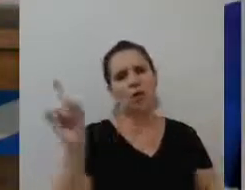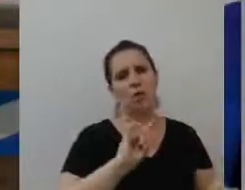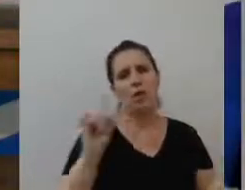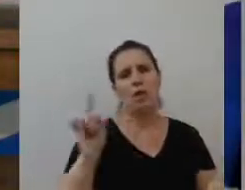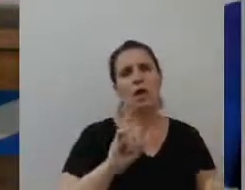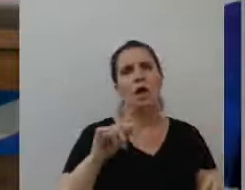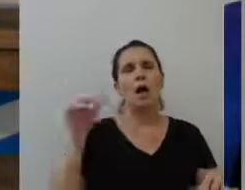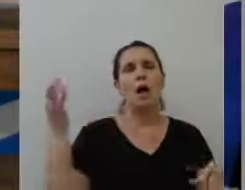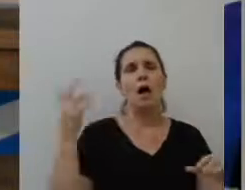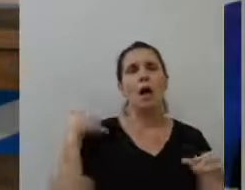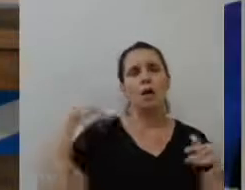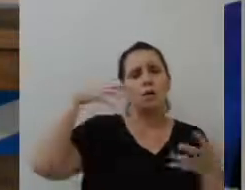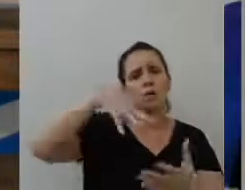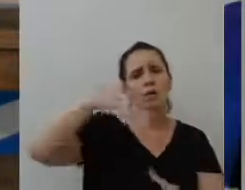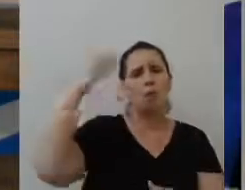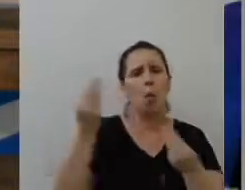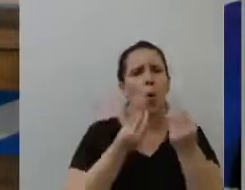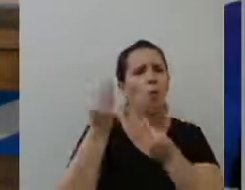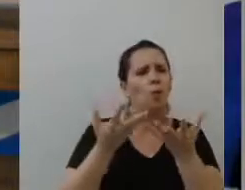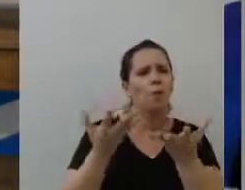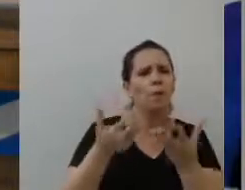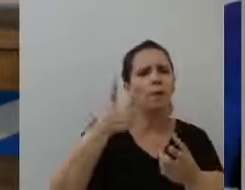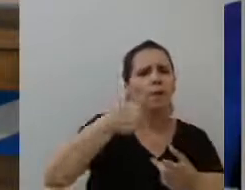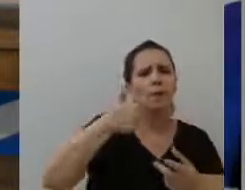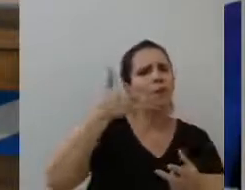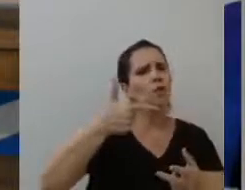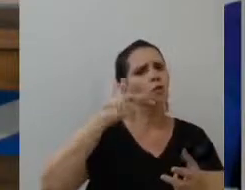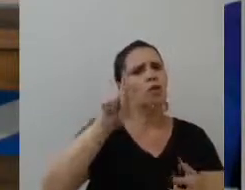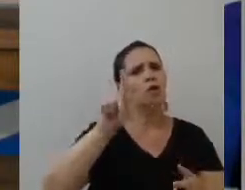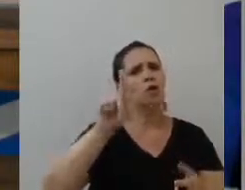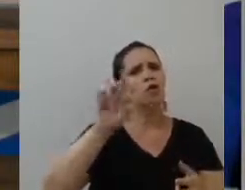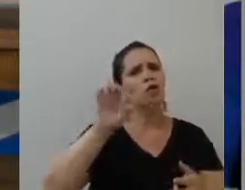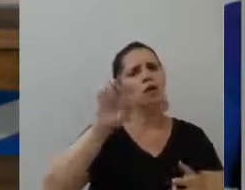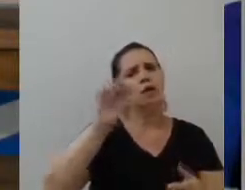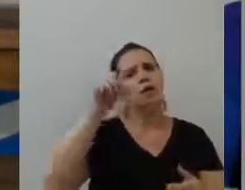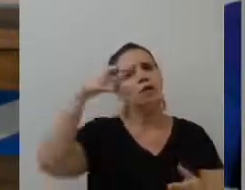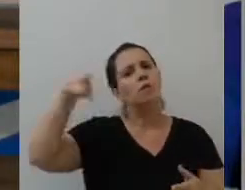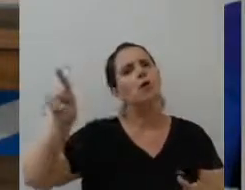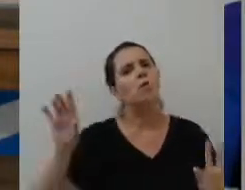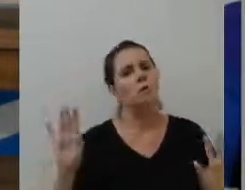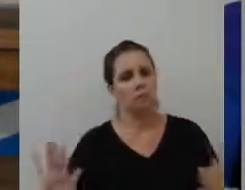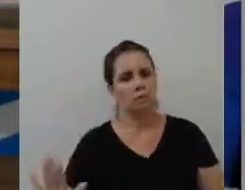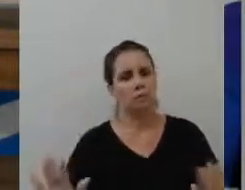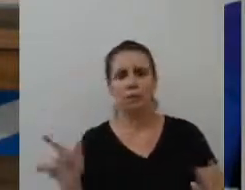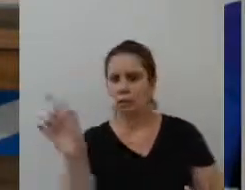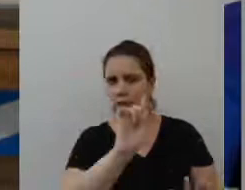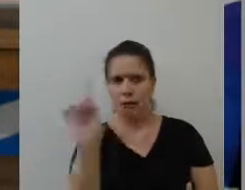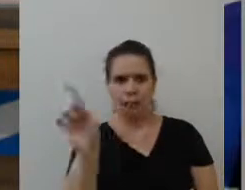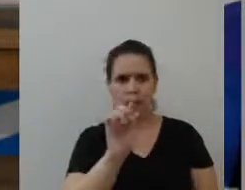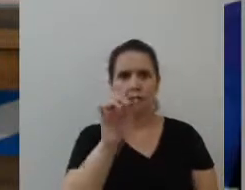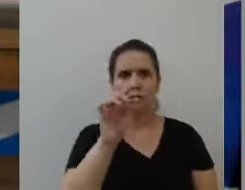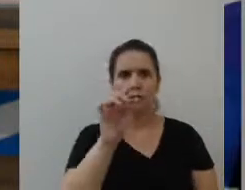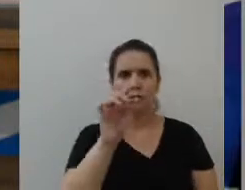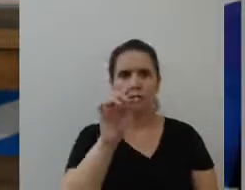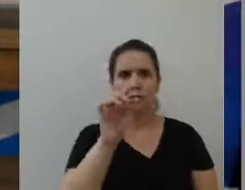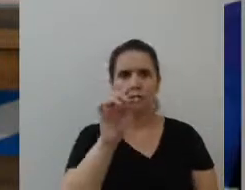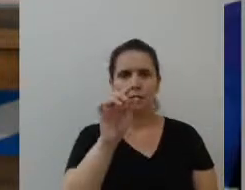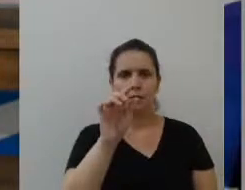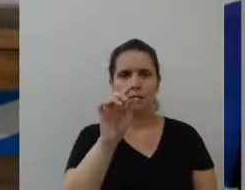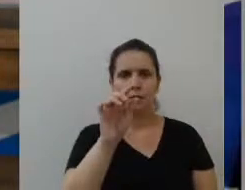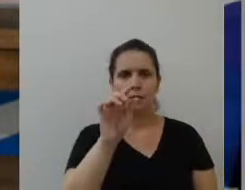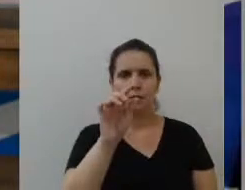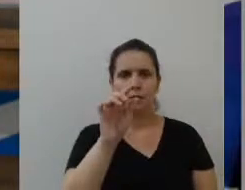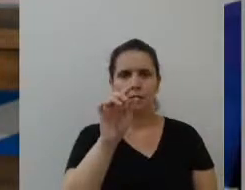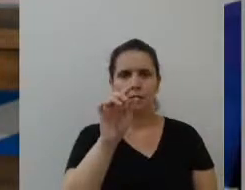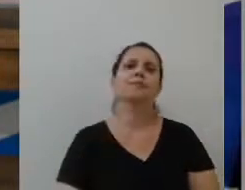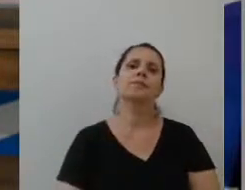imagem idealizada a gente deixa para a primeira e para a segunda geração. Tanto é que Castro Alves tinha um texto, né, que ele já começa com características realistas. É o